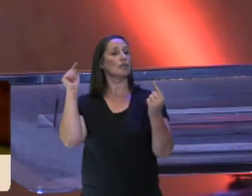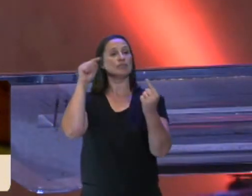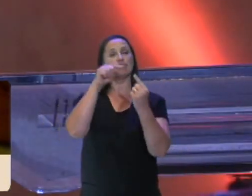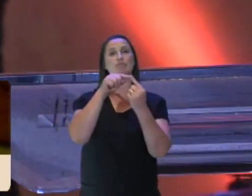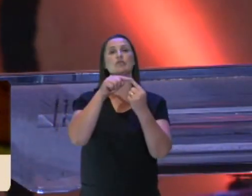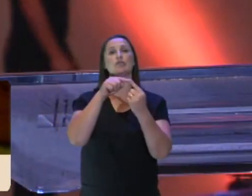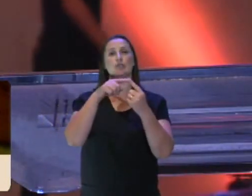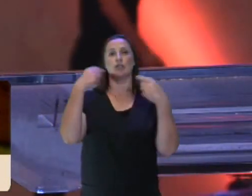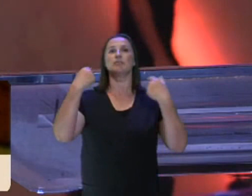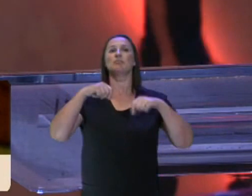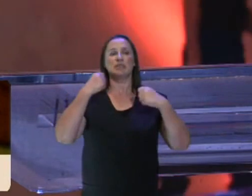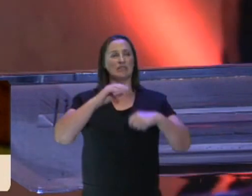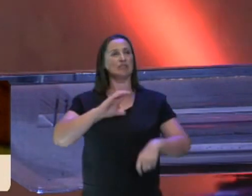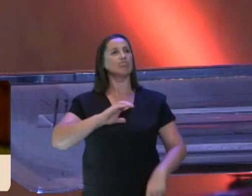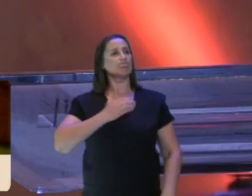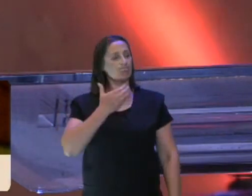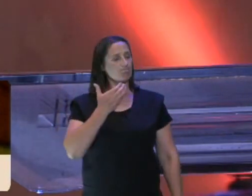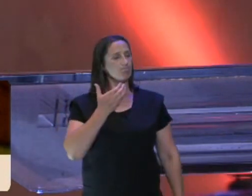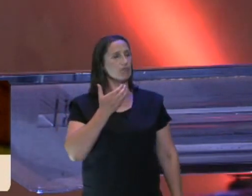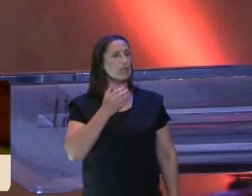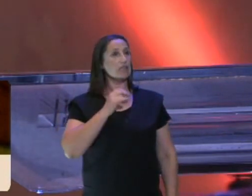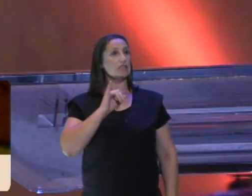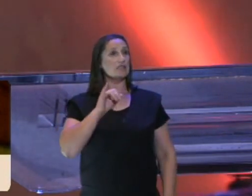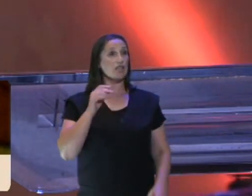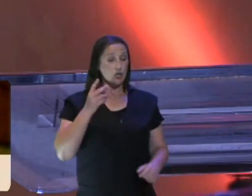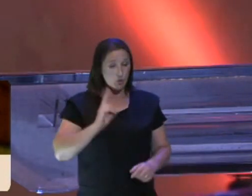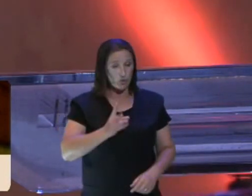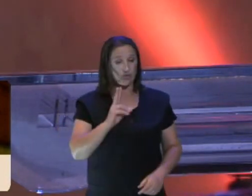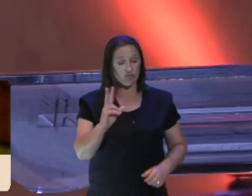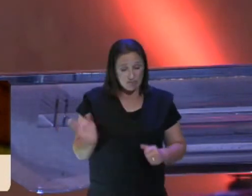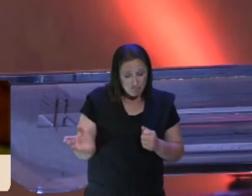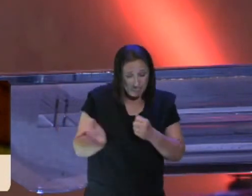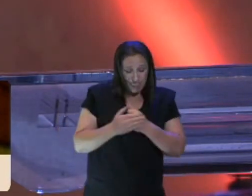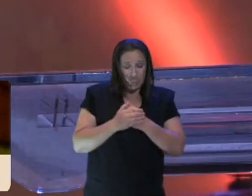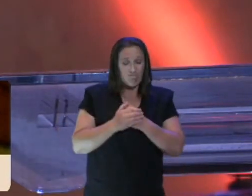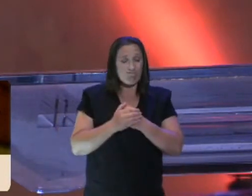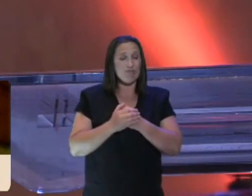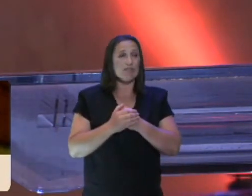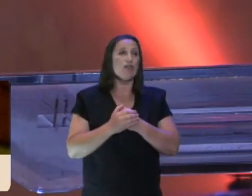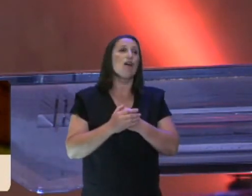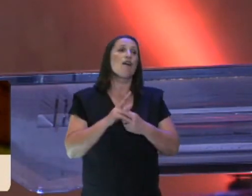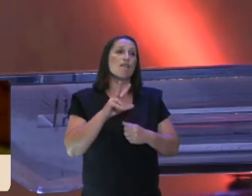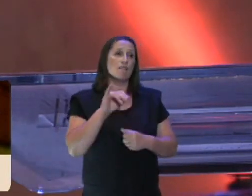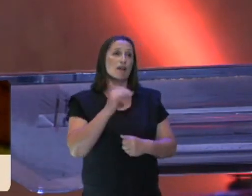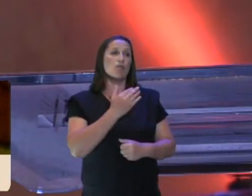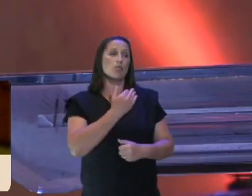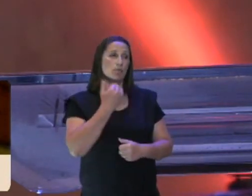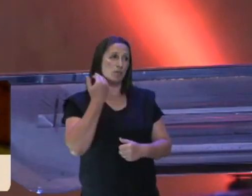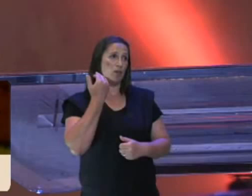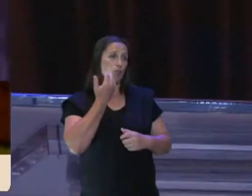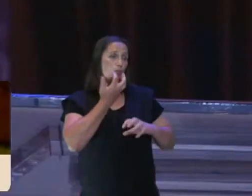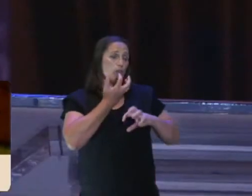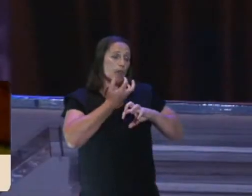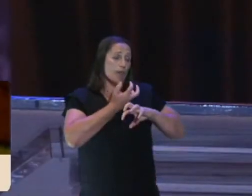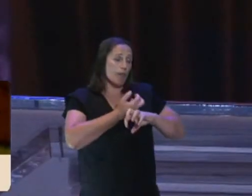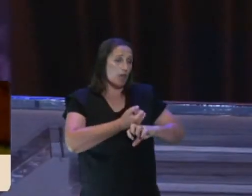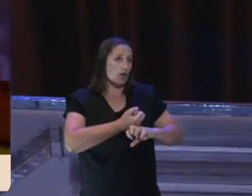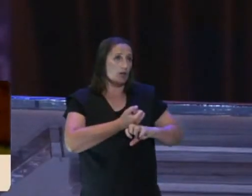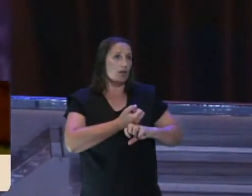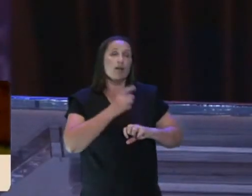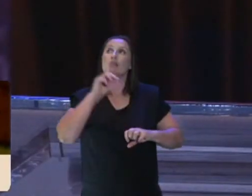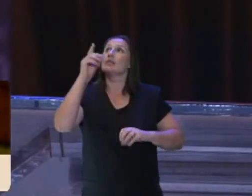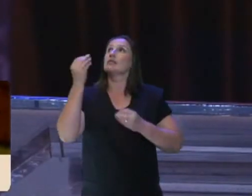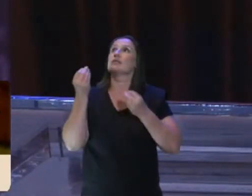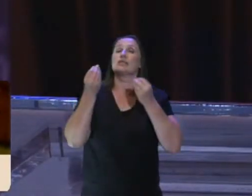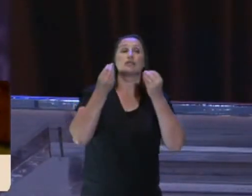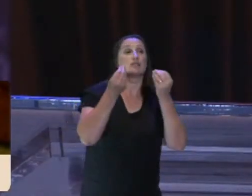gente. Porque se a gente continuar na caverna, a gente vai morrer naquela caverna. E aí o Senhor vai dar alvos.